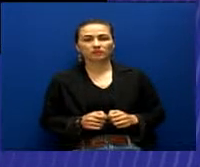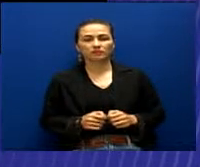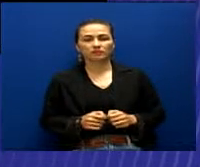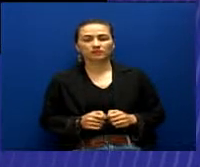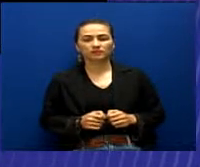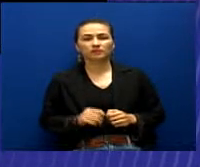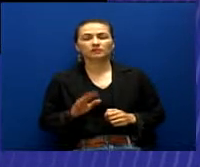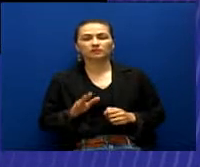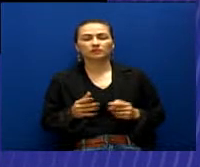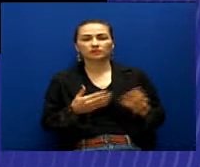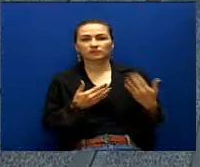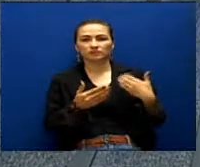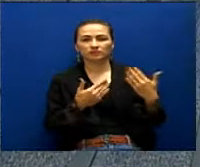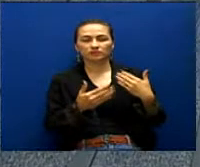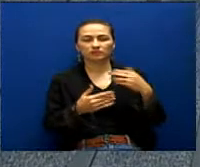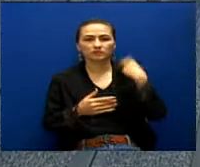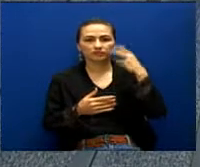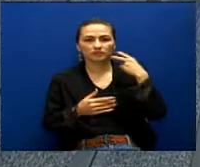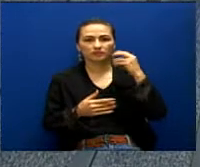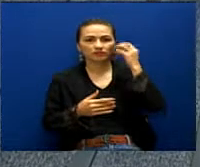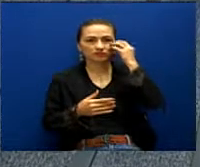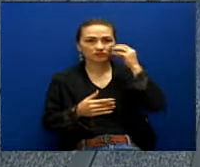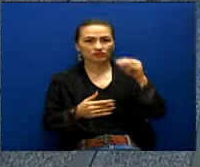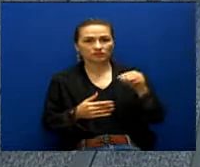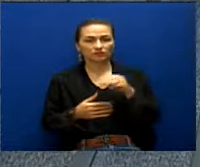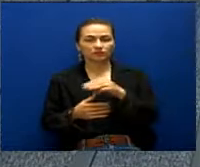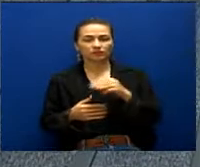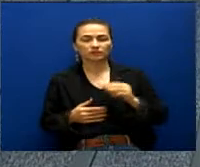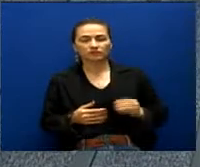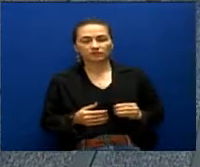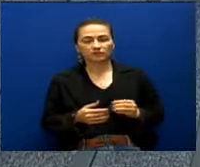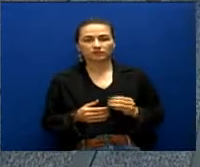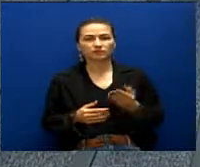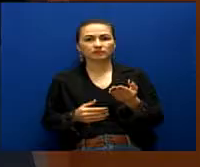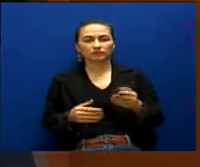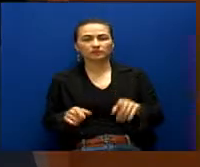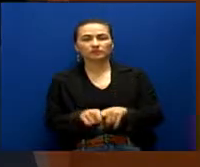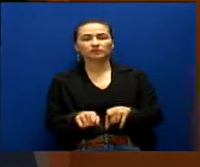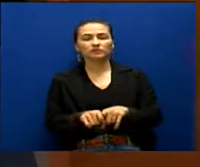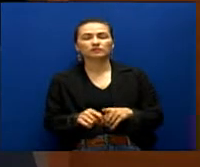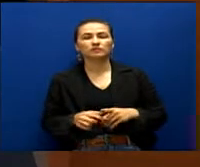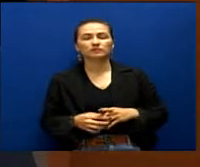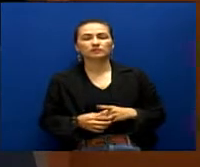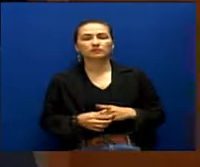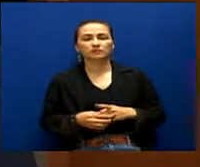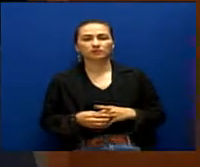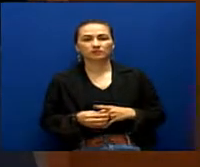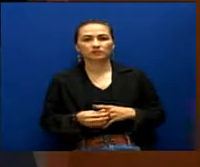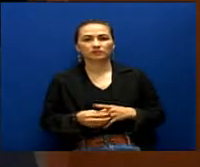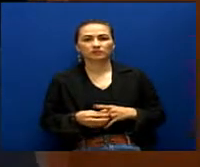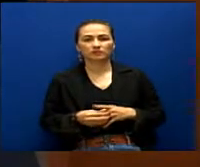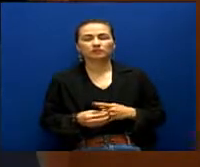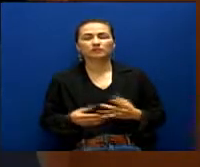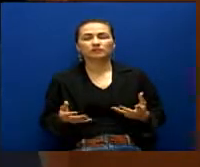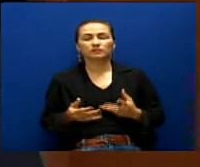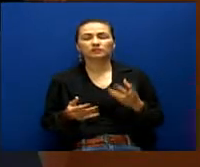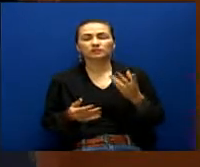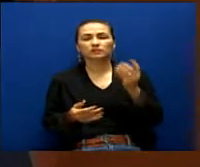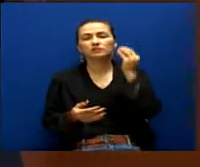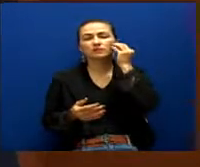presidente, eu estou conversando com o Marinho Marte, Vossa Excelência também e outros vereadores. O que a gente está